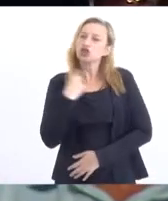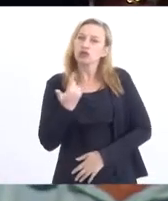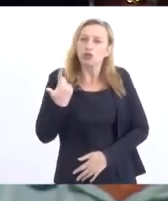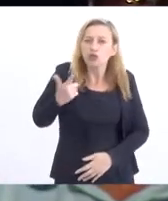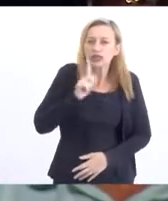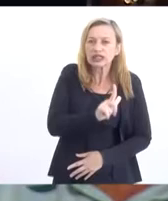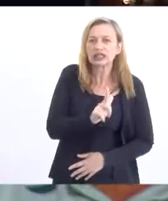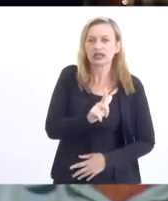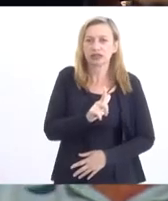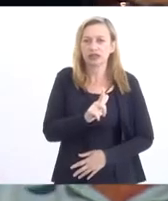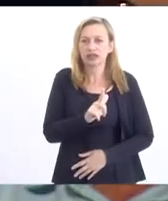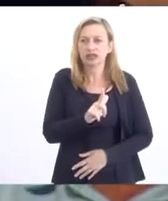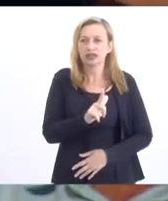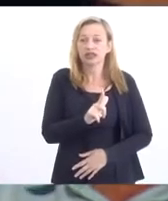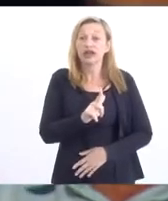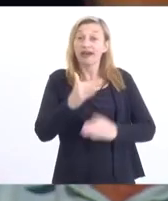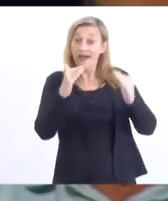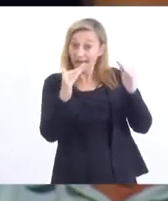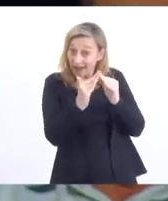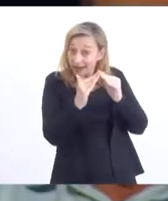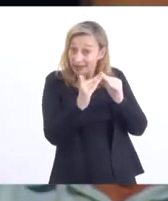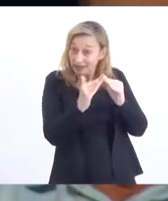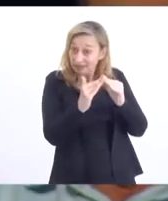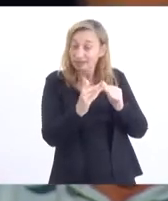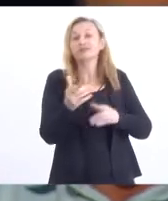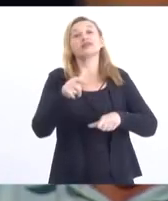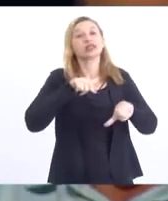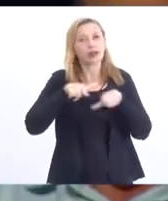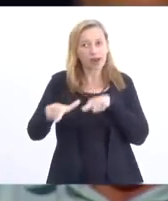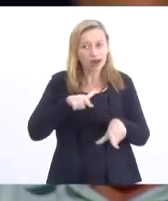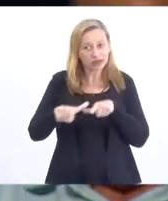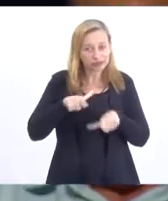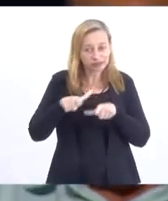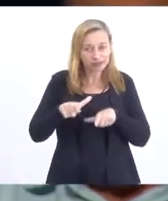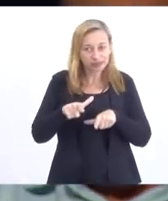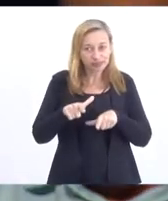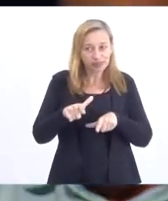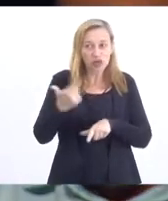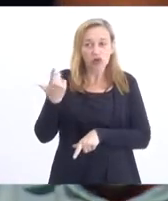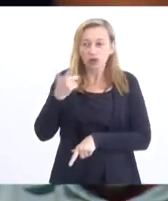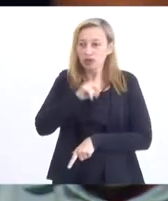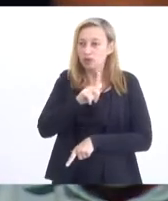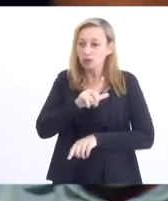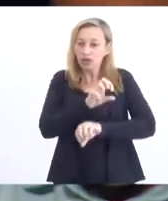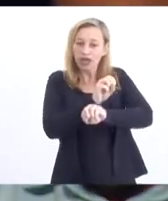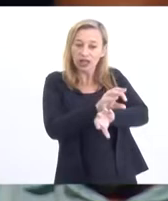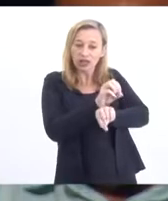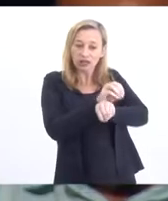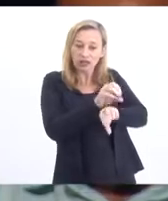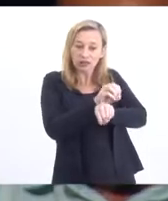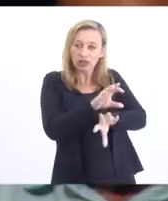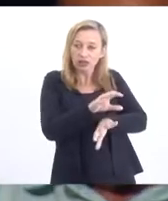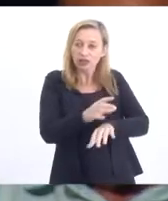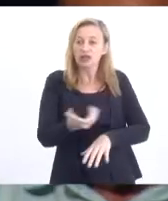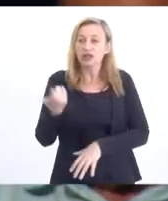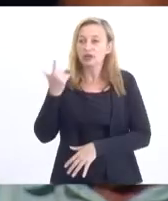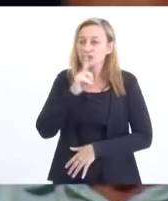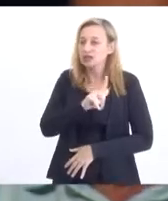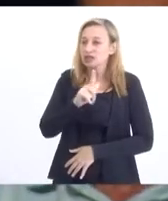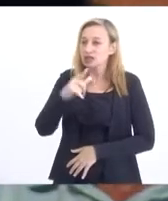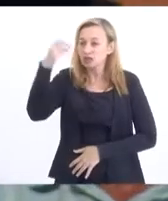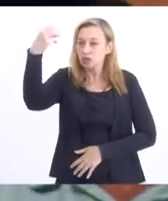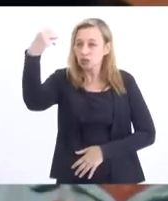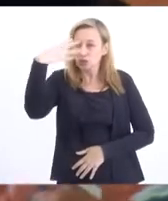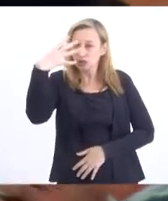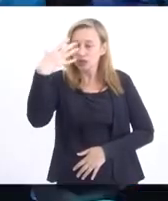conseguir casa, nós vamos conseguir emprego, nós vamos conseguir educação, nós vamos conseguir saúde. Muito